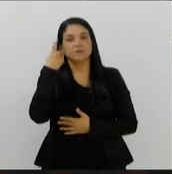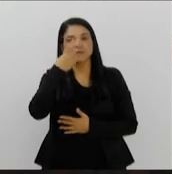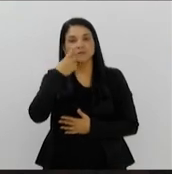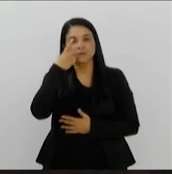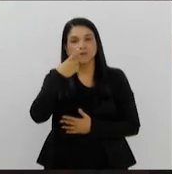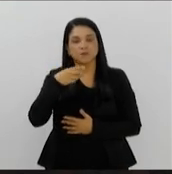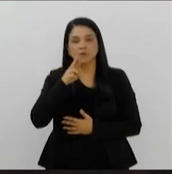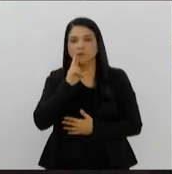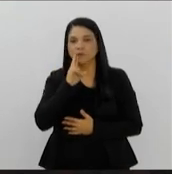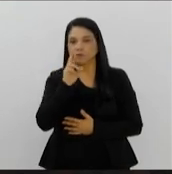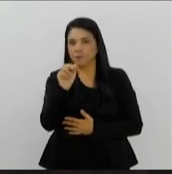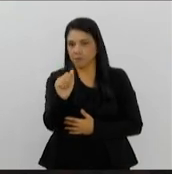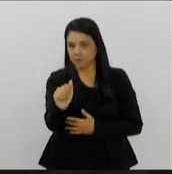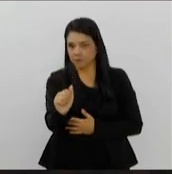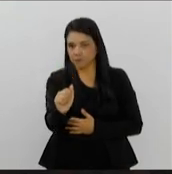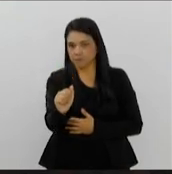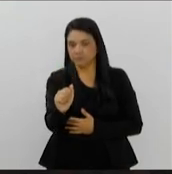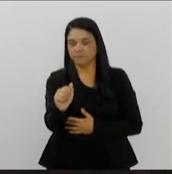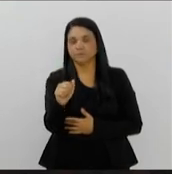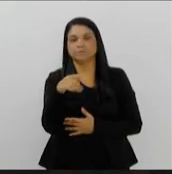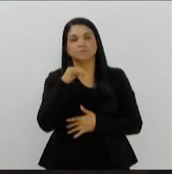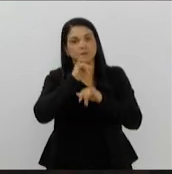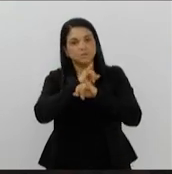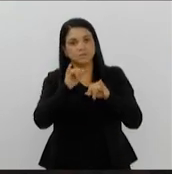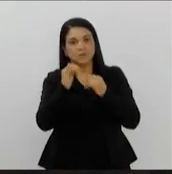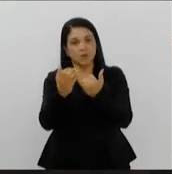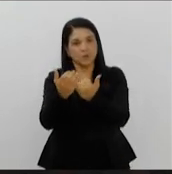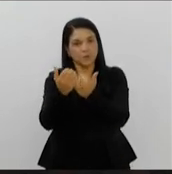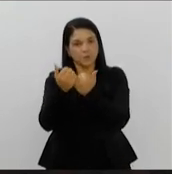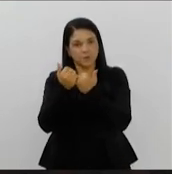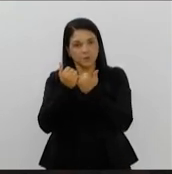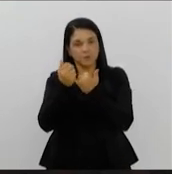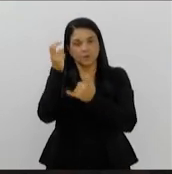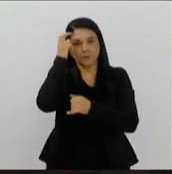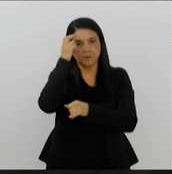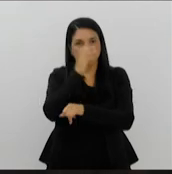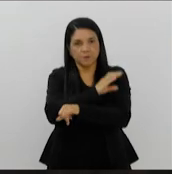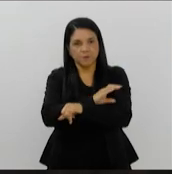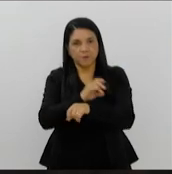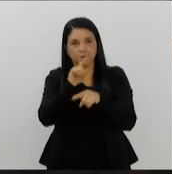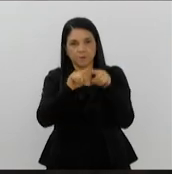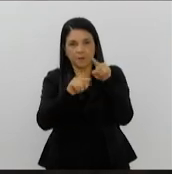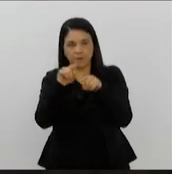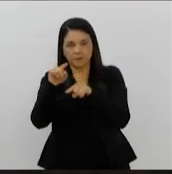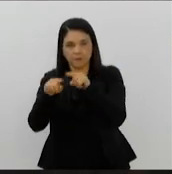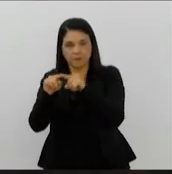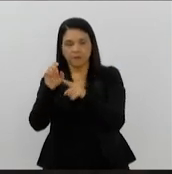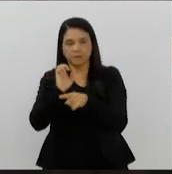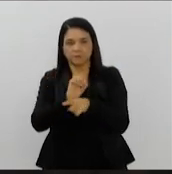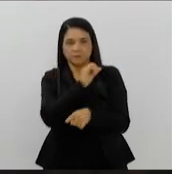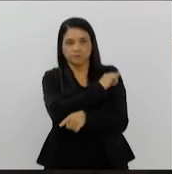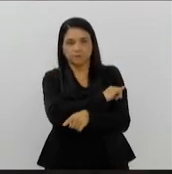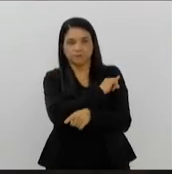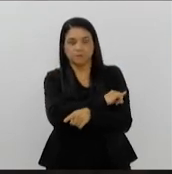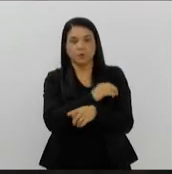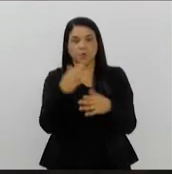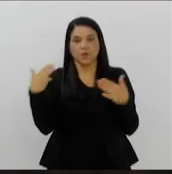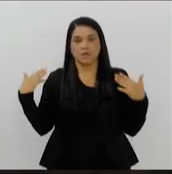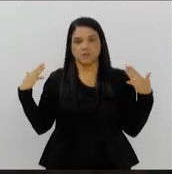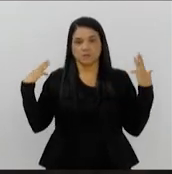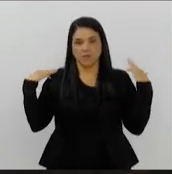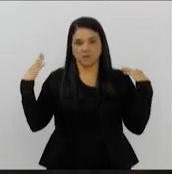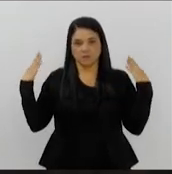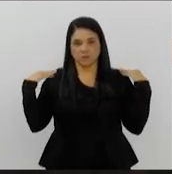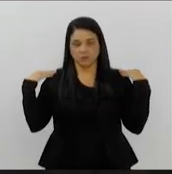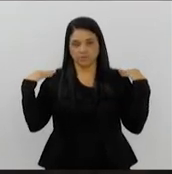deputado Rodrigo Amorim, que declara patrimônio cultural e material do Estado do Rio de Janeiro o Exército da Salvação e